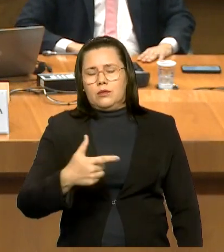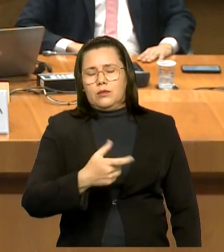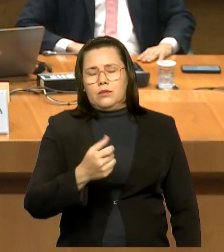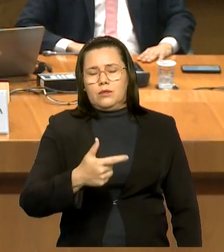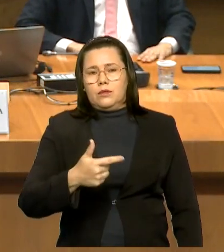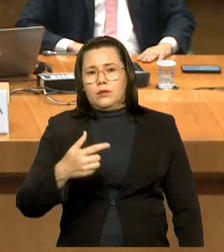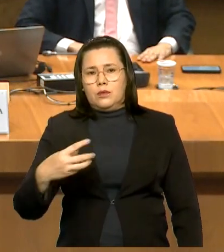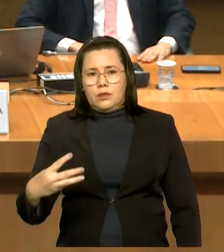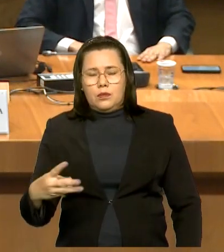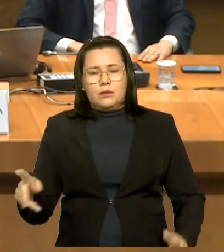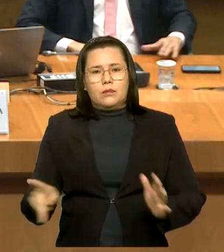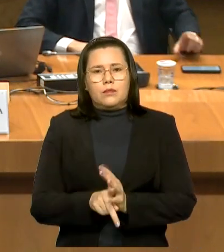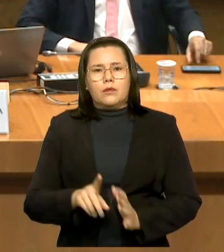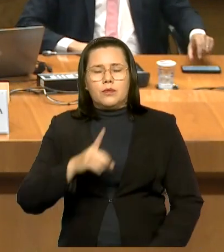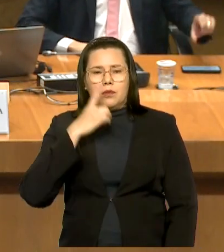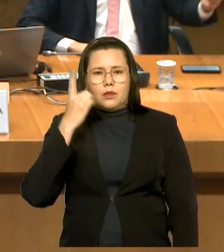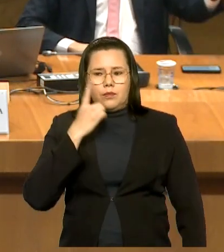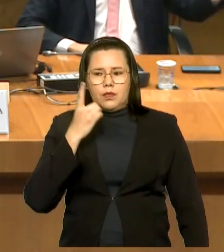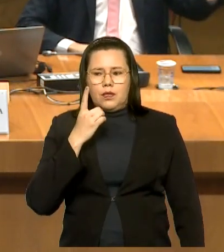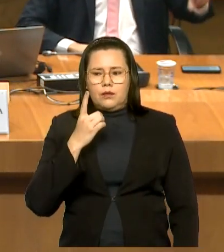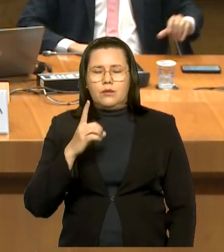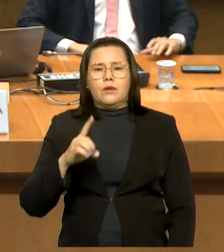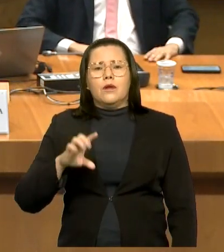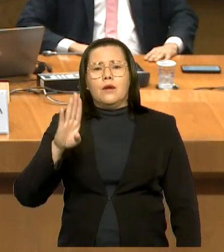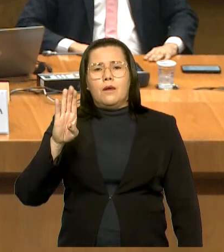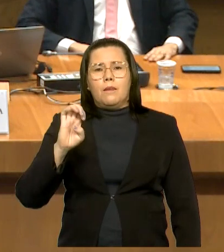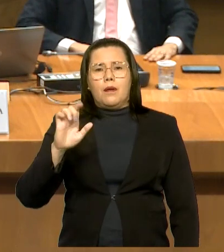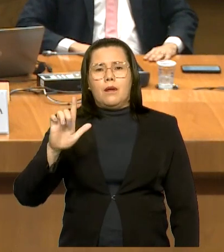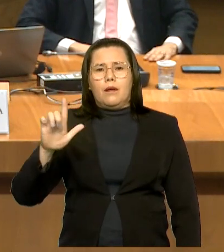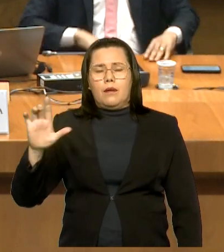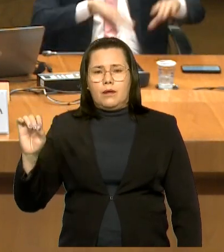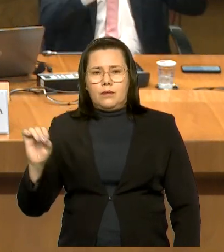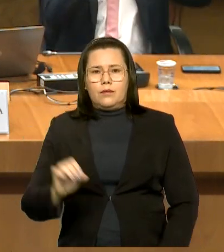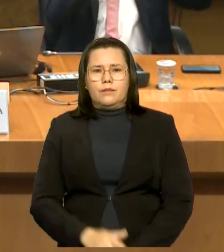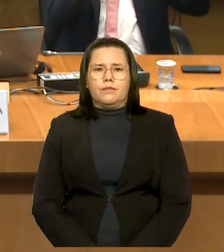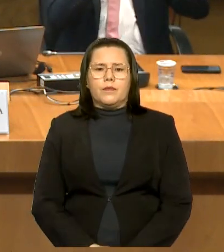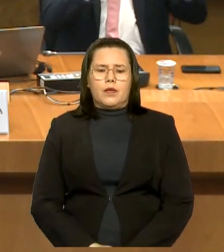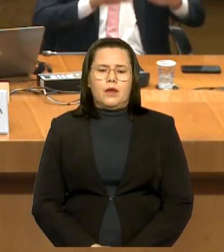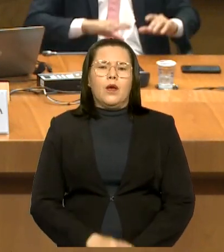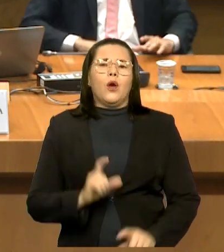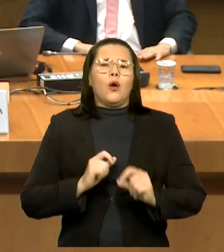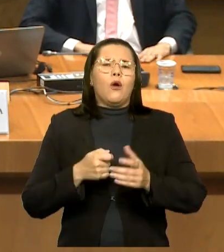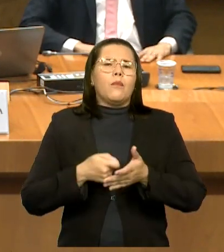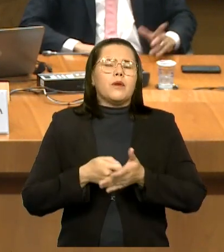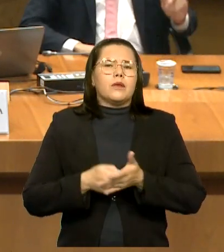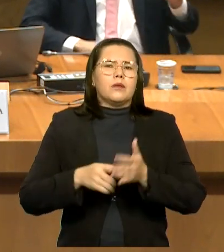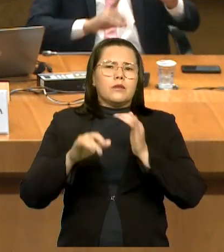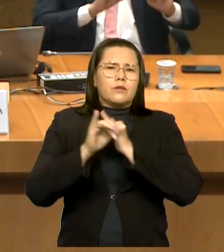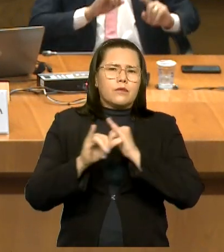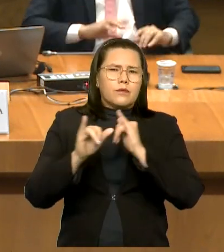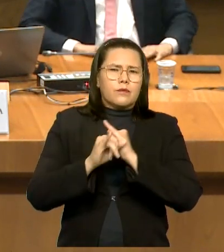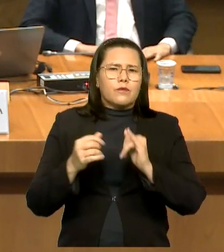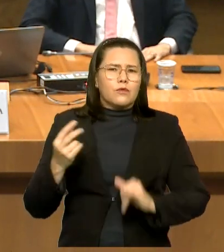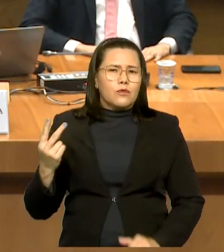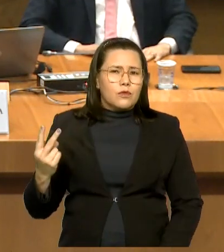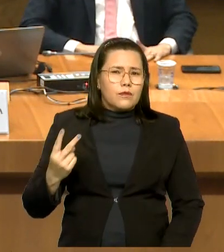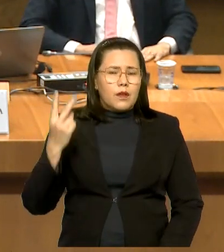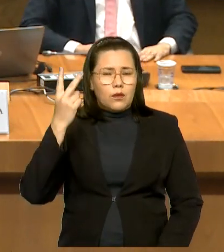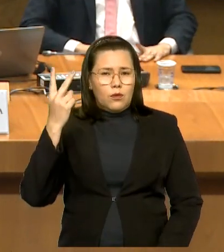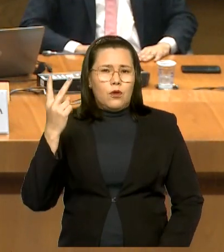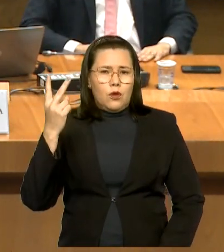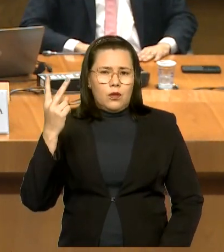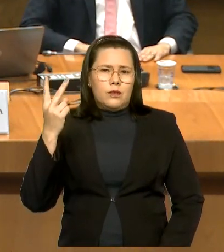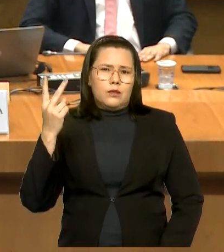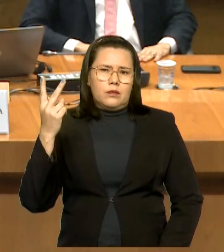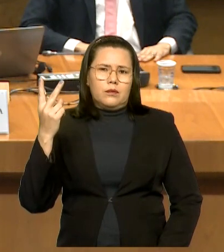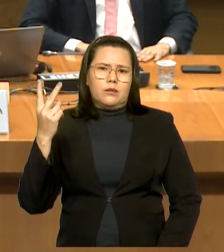237/2023, de autoria do deputado Leandro Belo, que dispõe sobre a obrigatoriedade de divulgação dos valores originais e promocionais